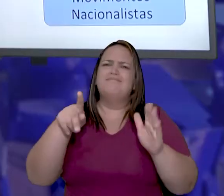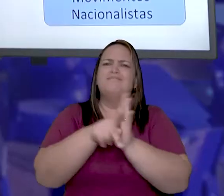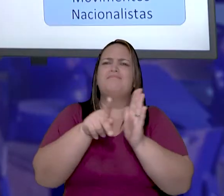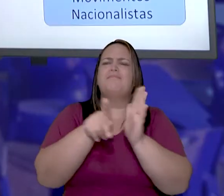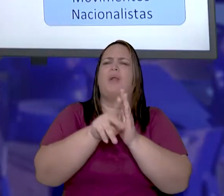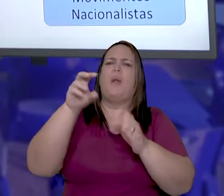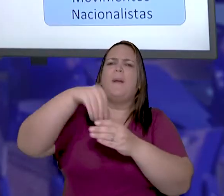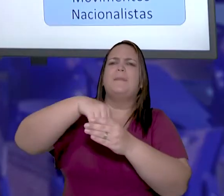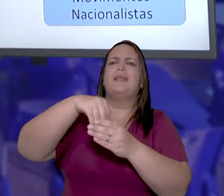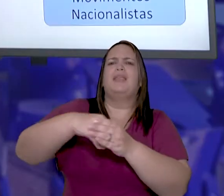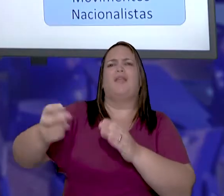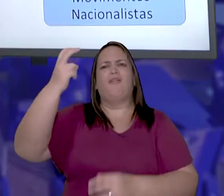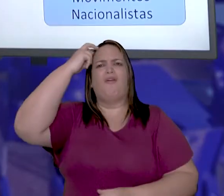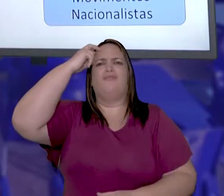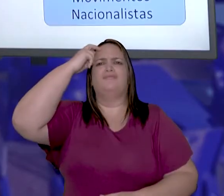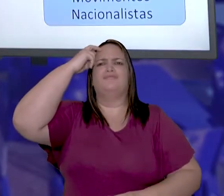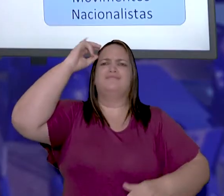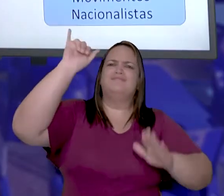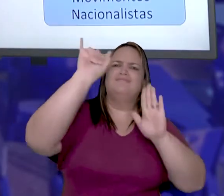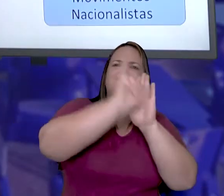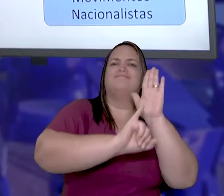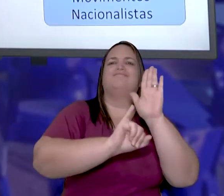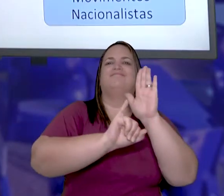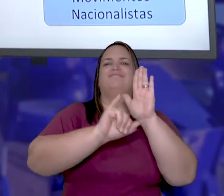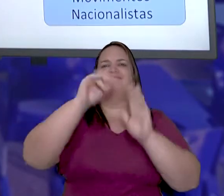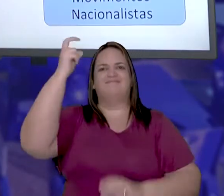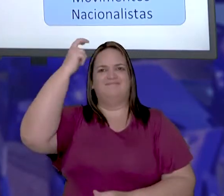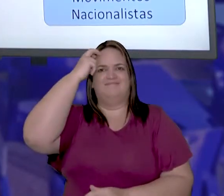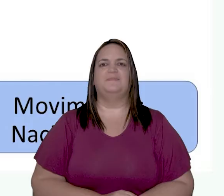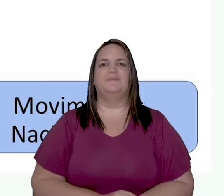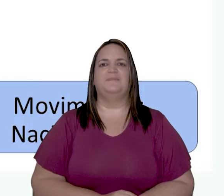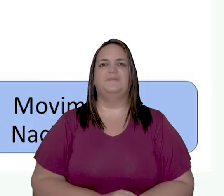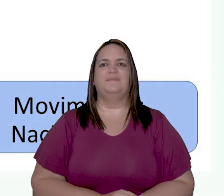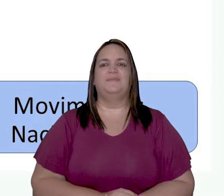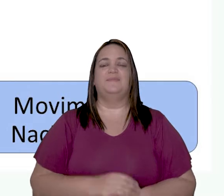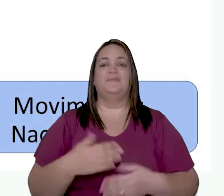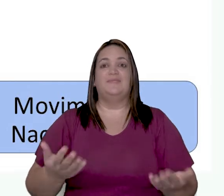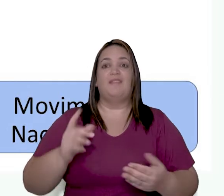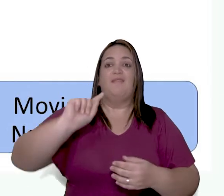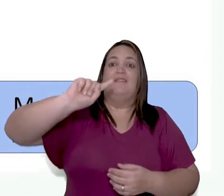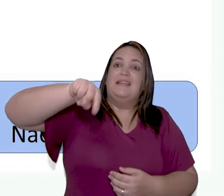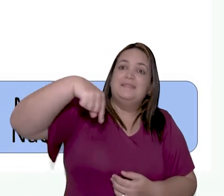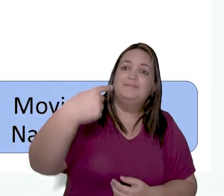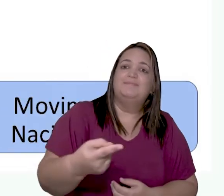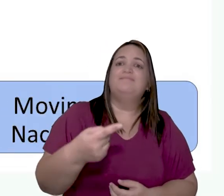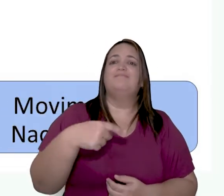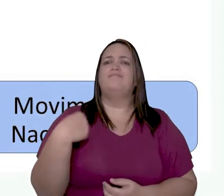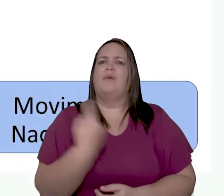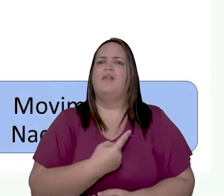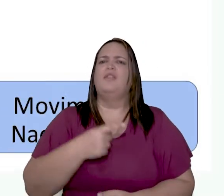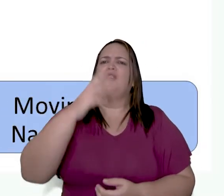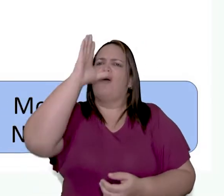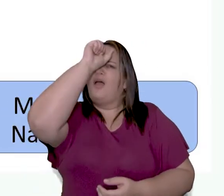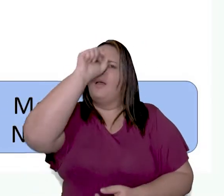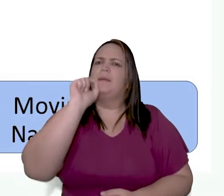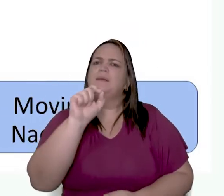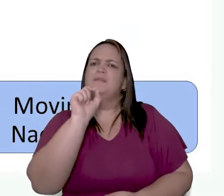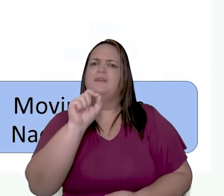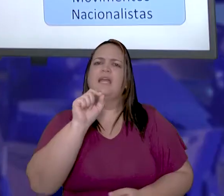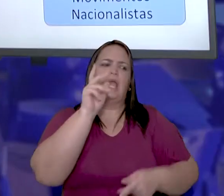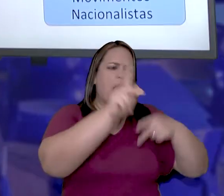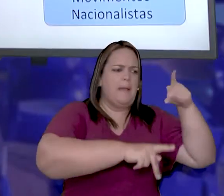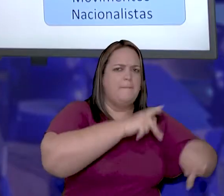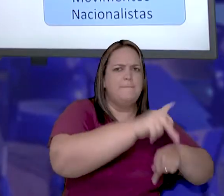conceito de identidade cultural. Depois disso, vimos alguns povos que